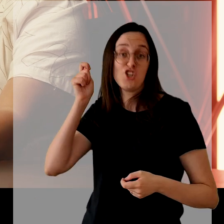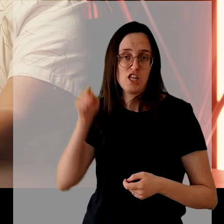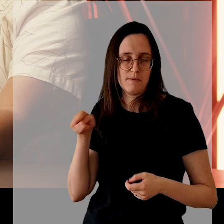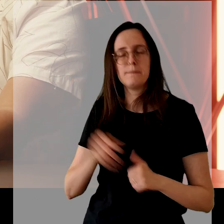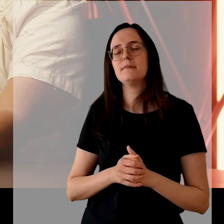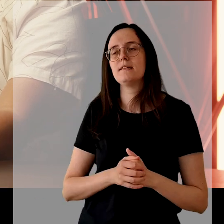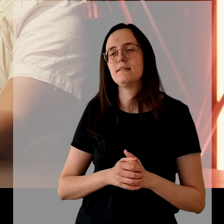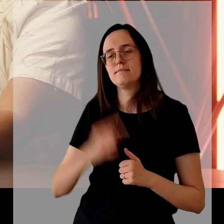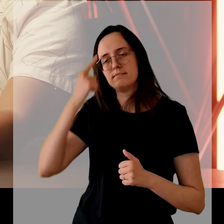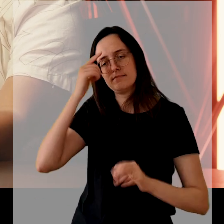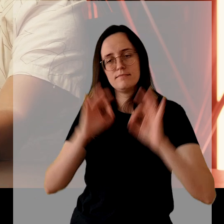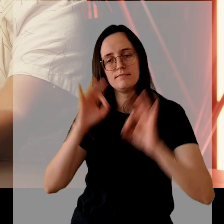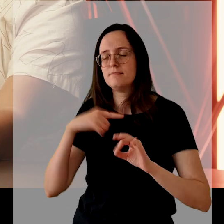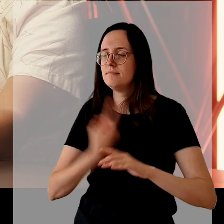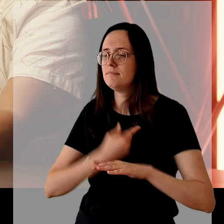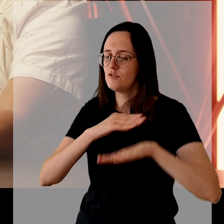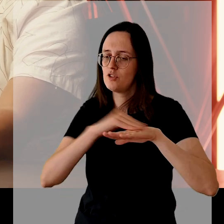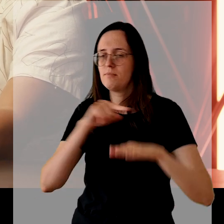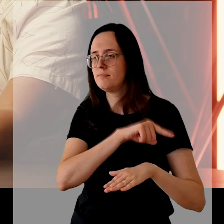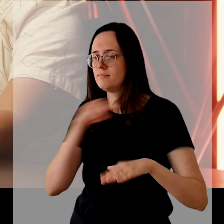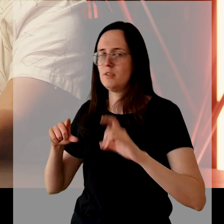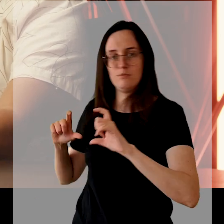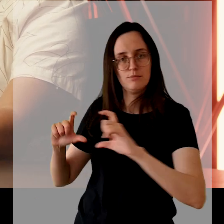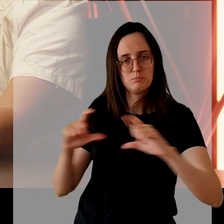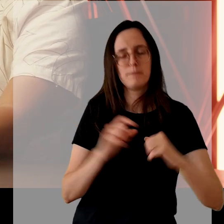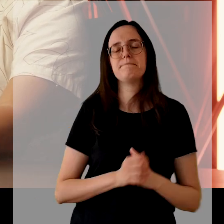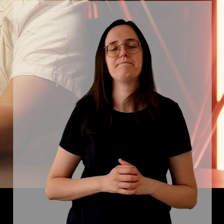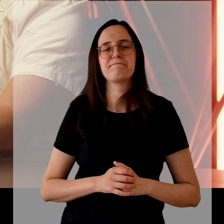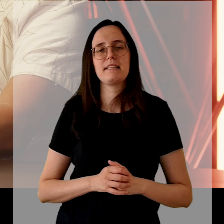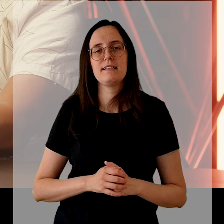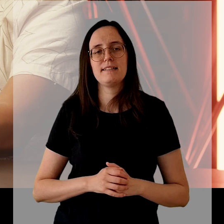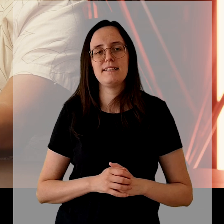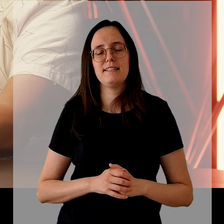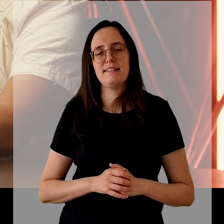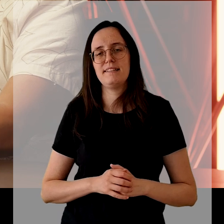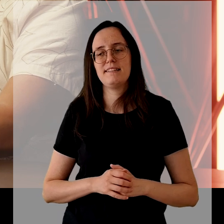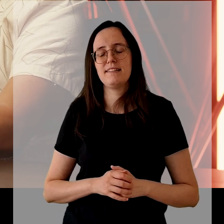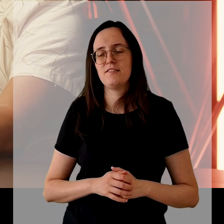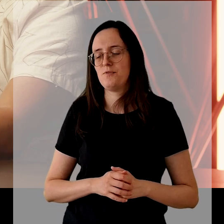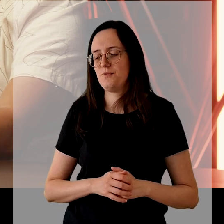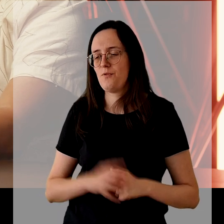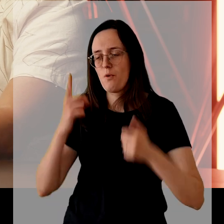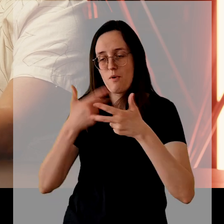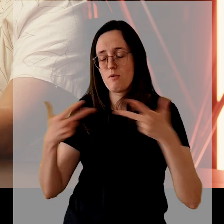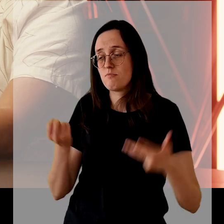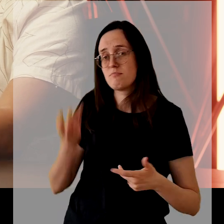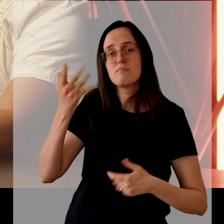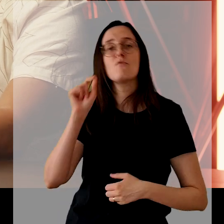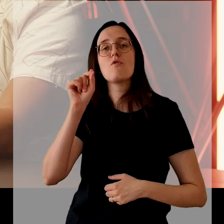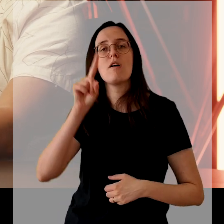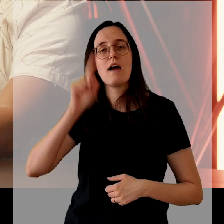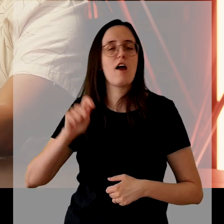argentino. Ele dirigiu esse longa e me chamou para fotografar. E uma das questões que